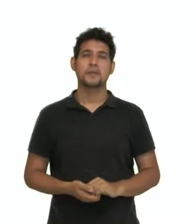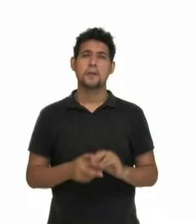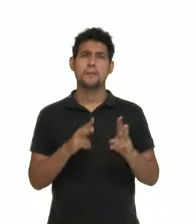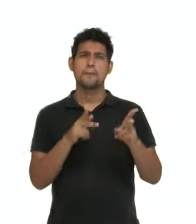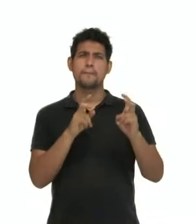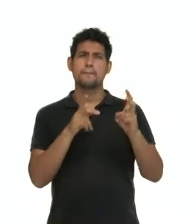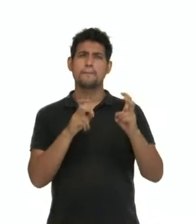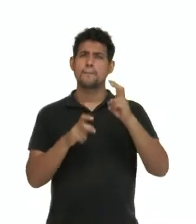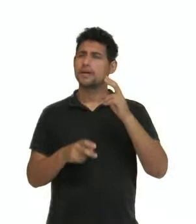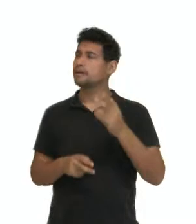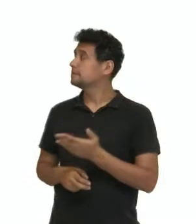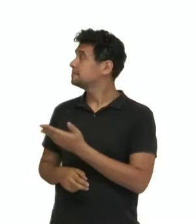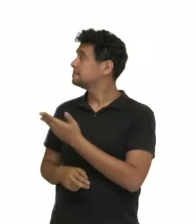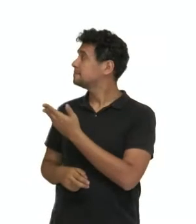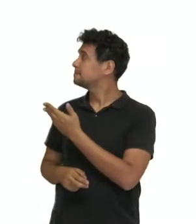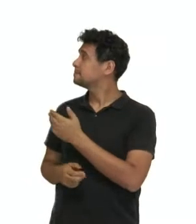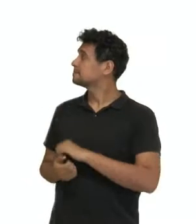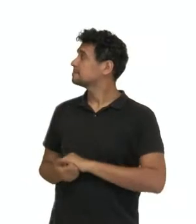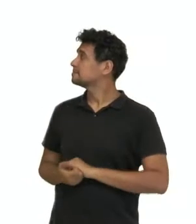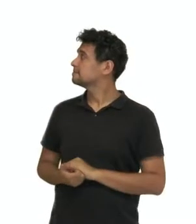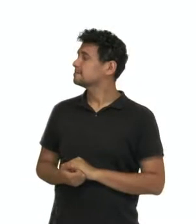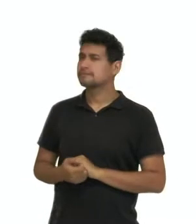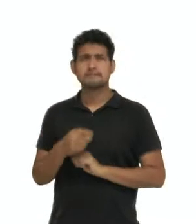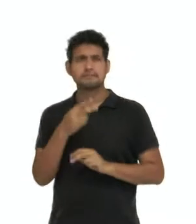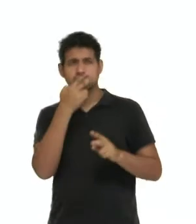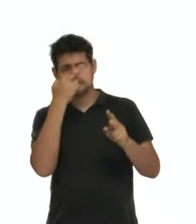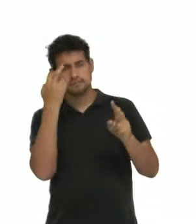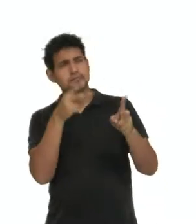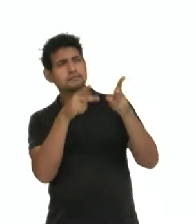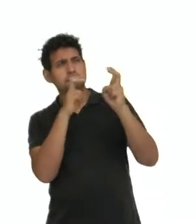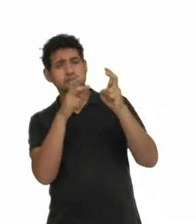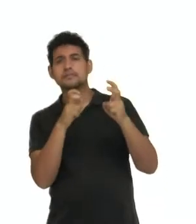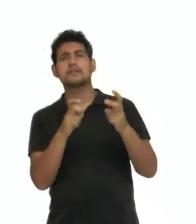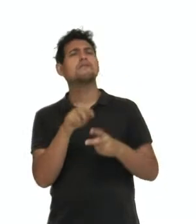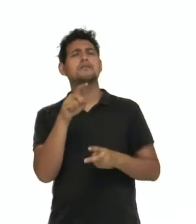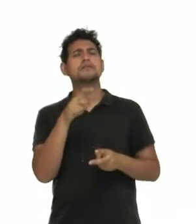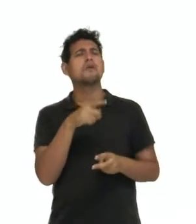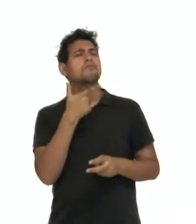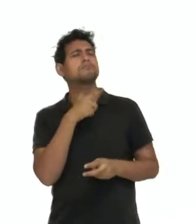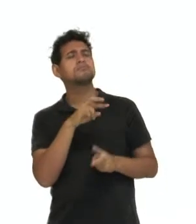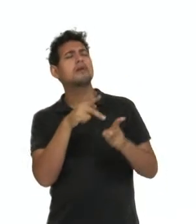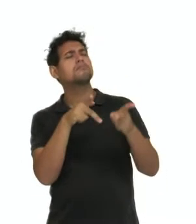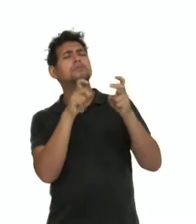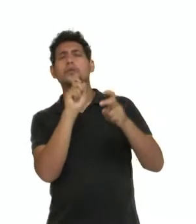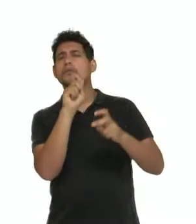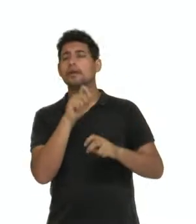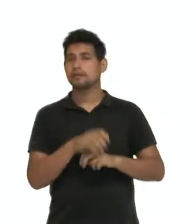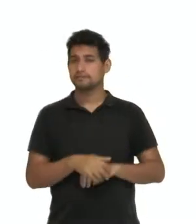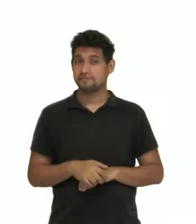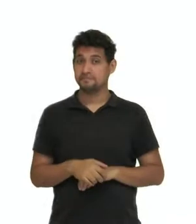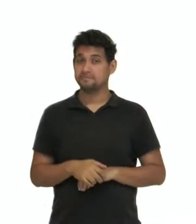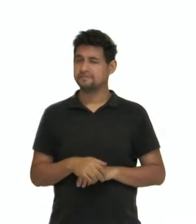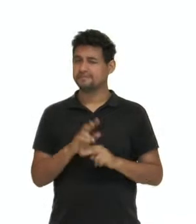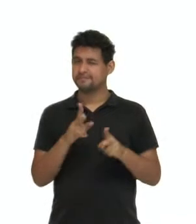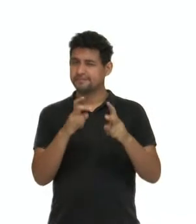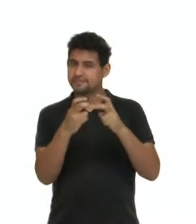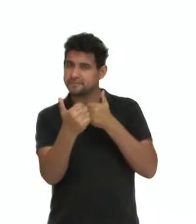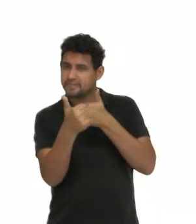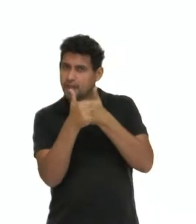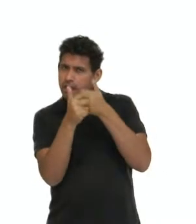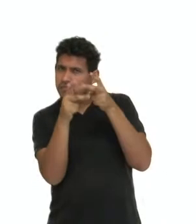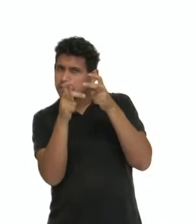Percebam essa imagem. Reparem bem nessa imagem. O que vocês conseguem observar? Vamos ver bem de